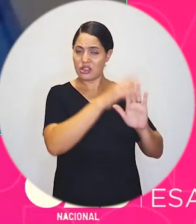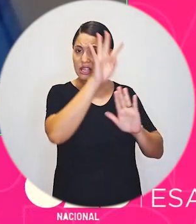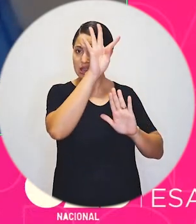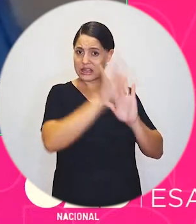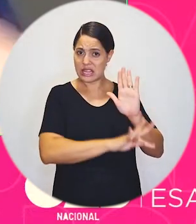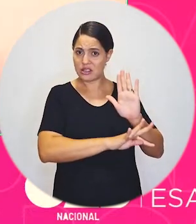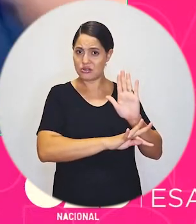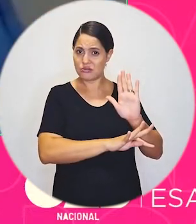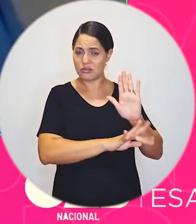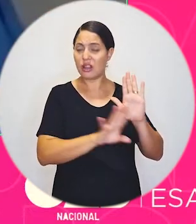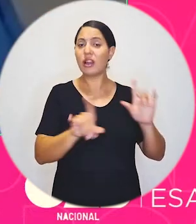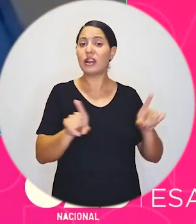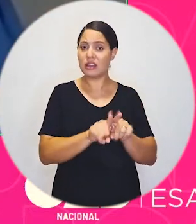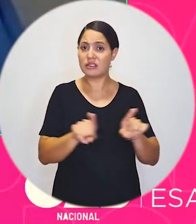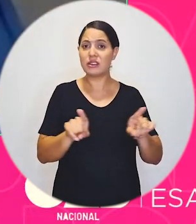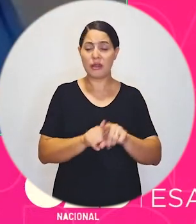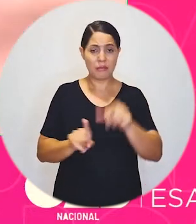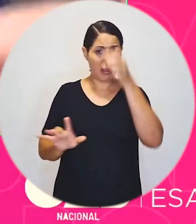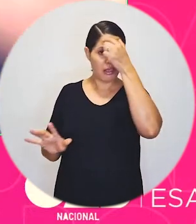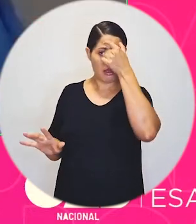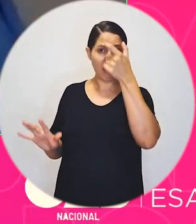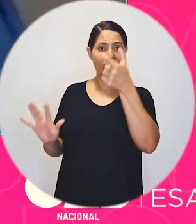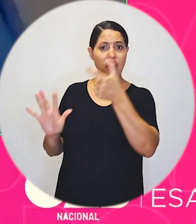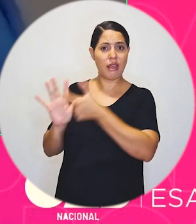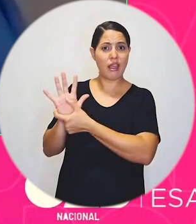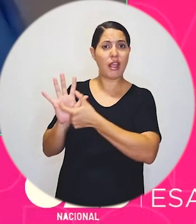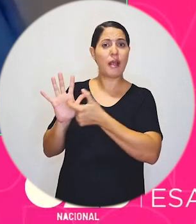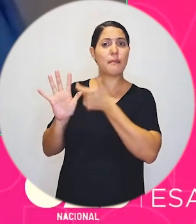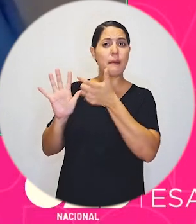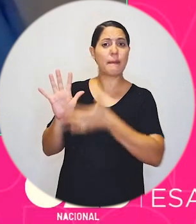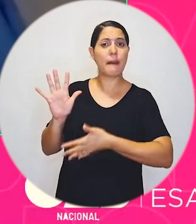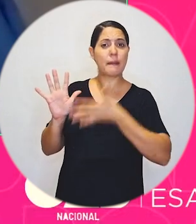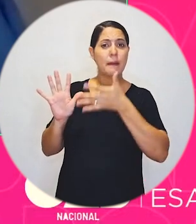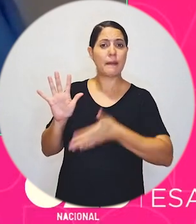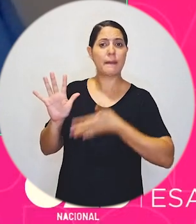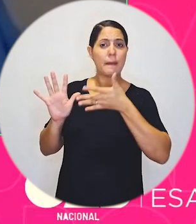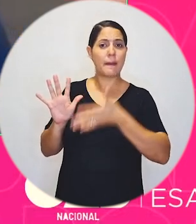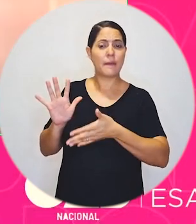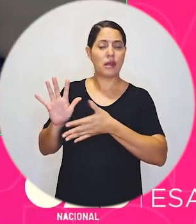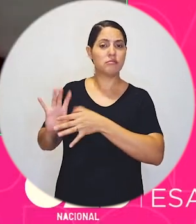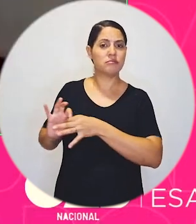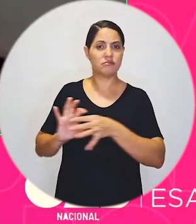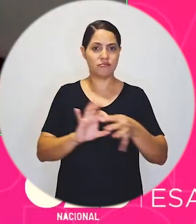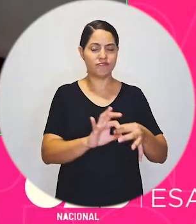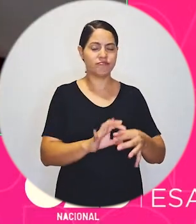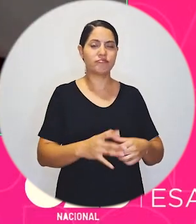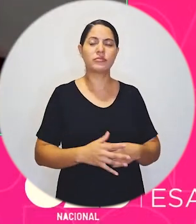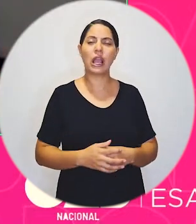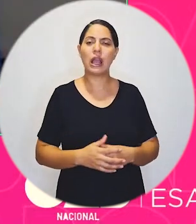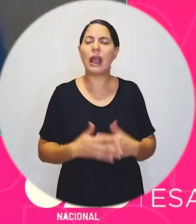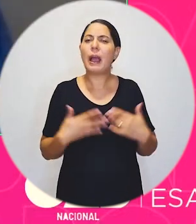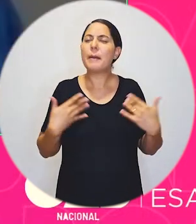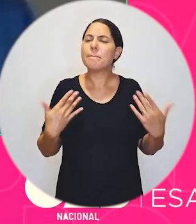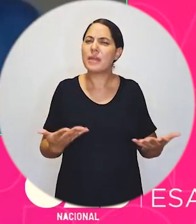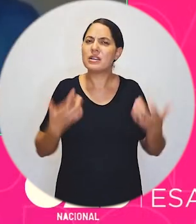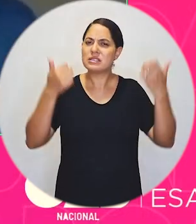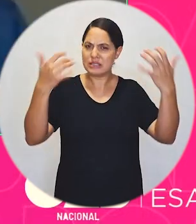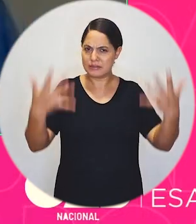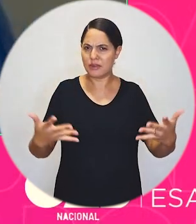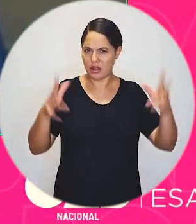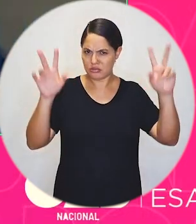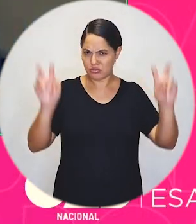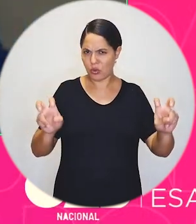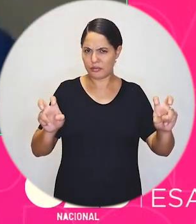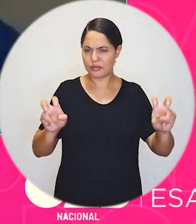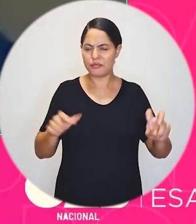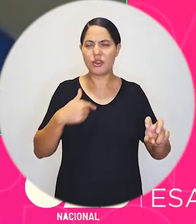escrito, mas também verbalmente. Você pode conversar com uma inteligência artificial. Primeira coisa para explicar para vocês